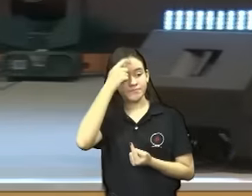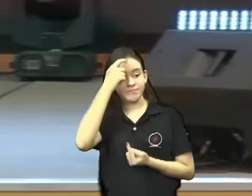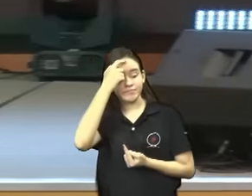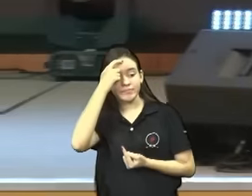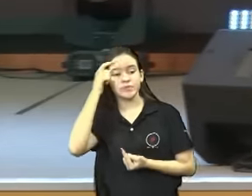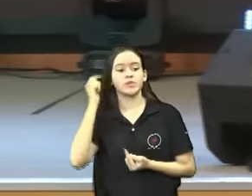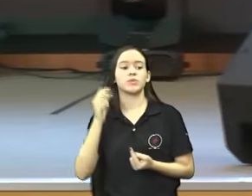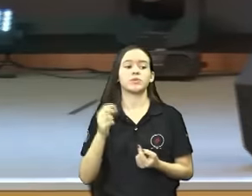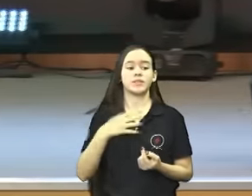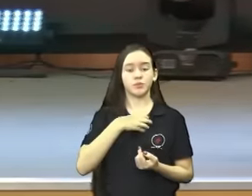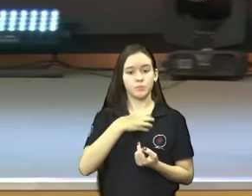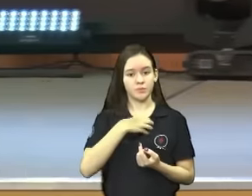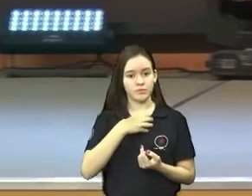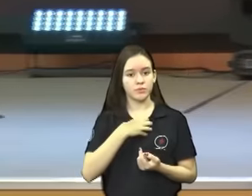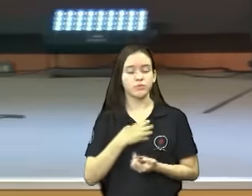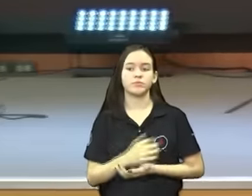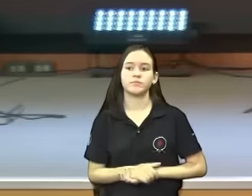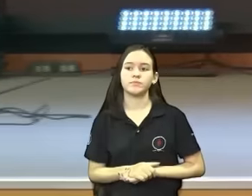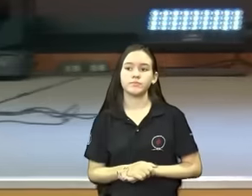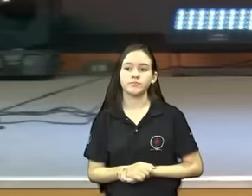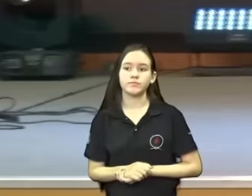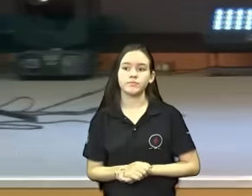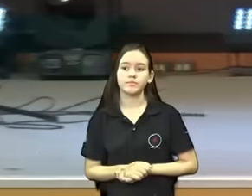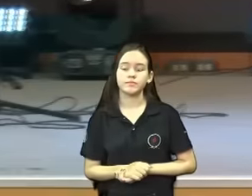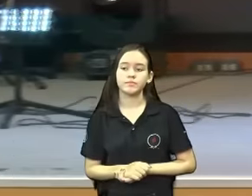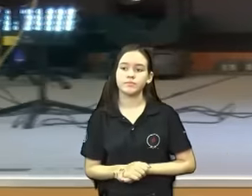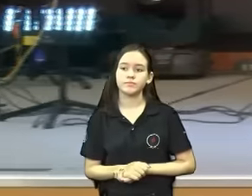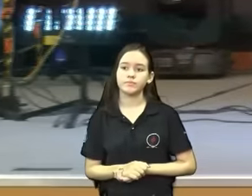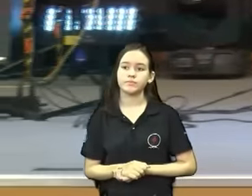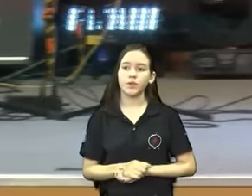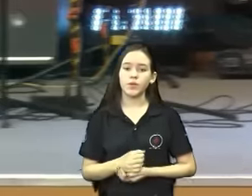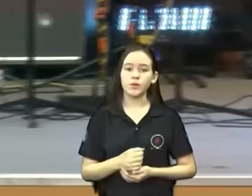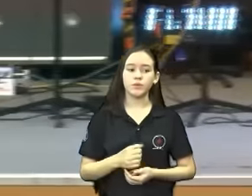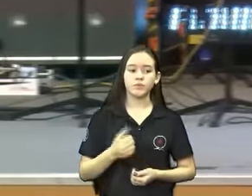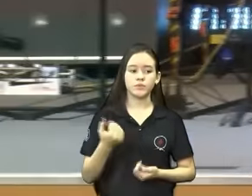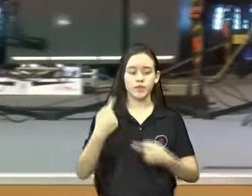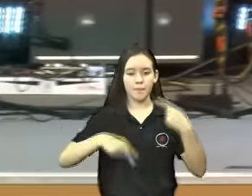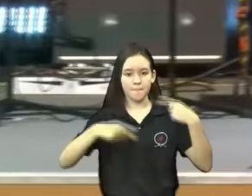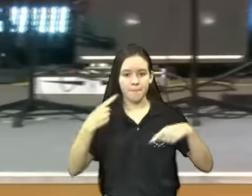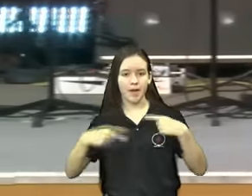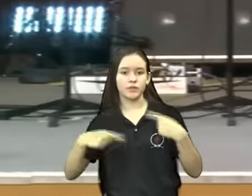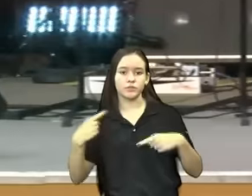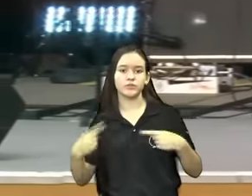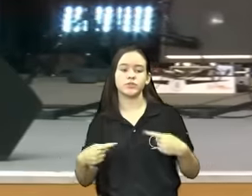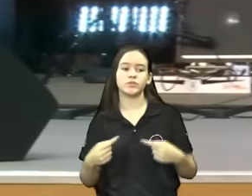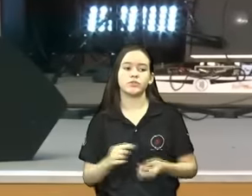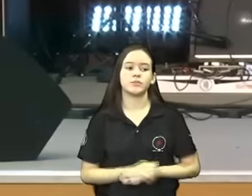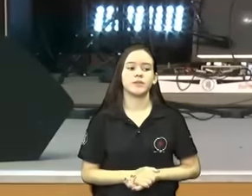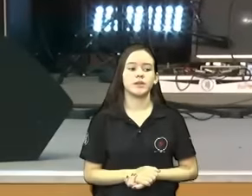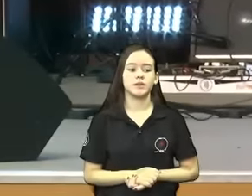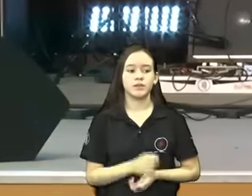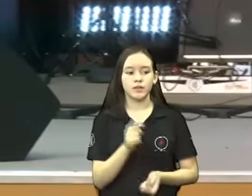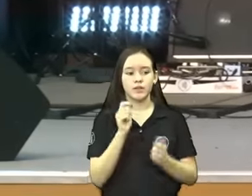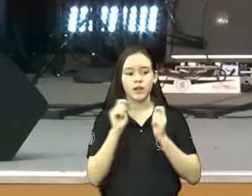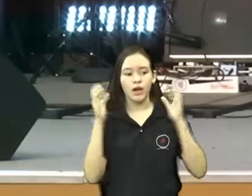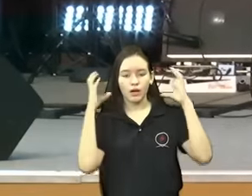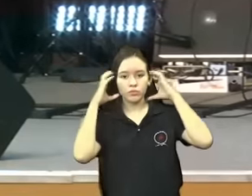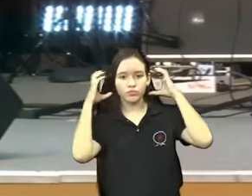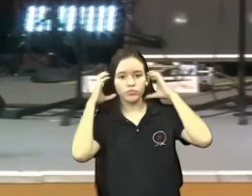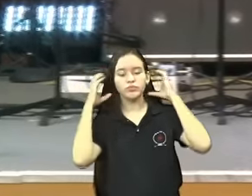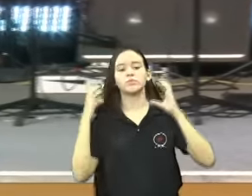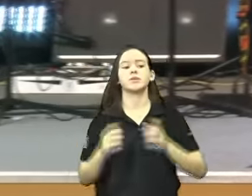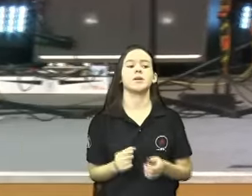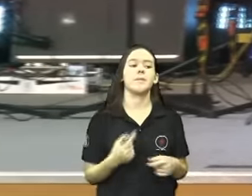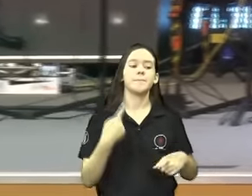sentimentos é uma vez um debate Na rádio tem uma pesquisa eu fui participar do debate